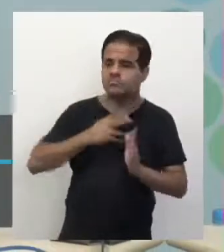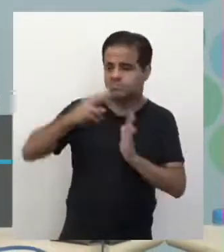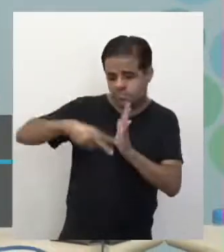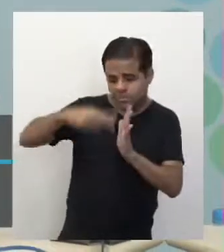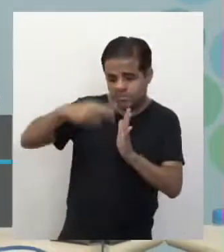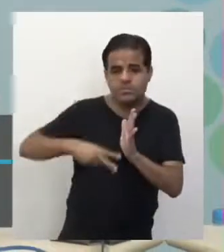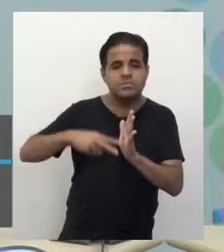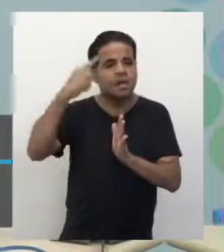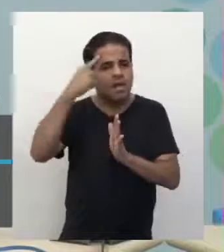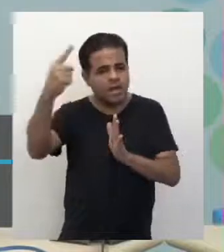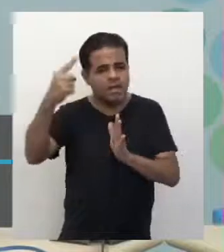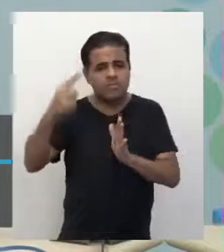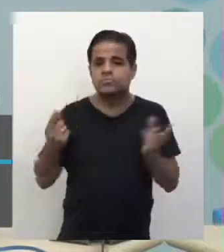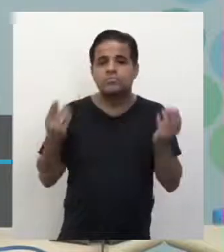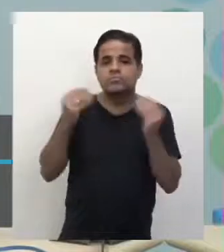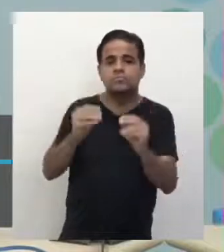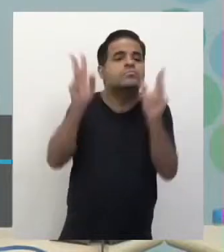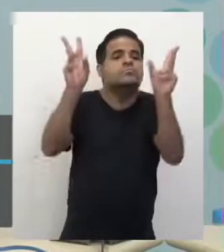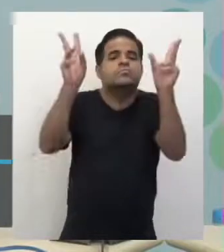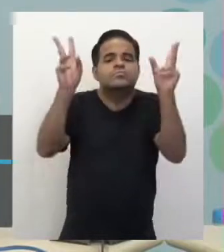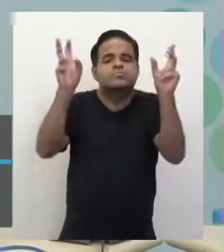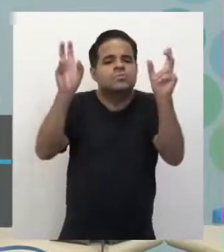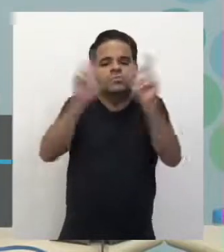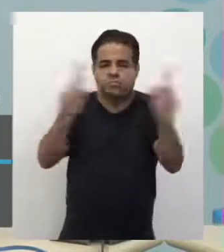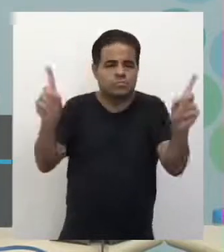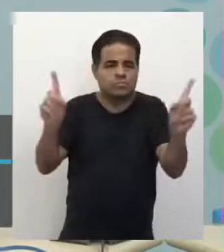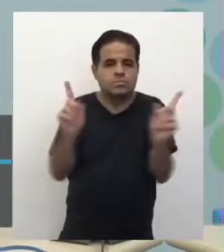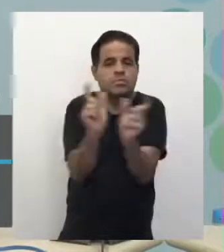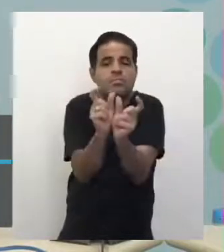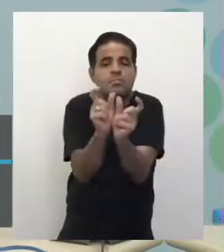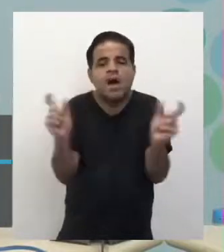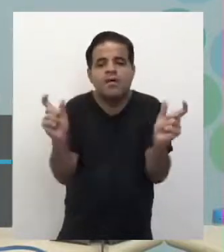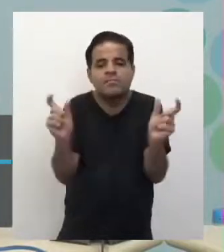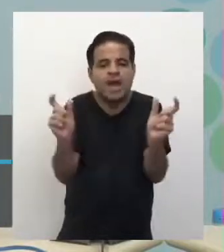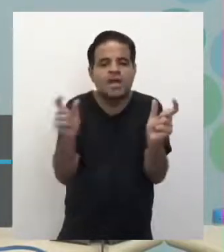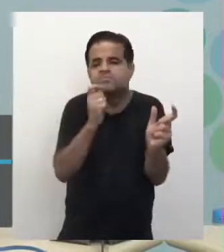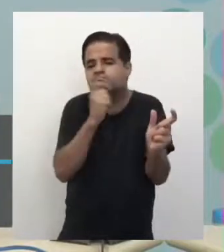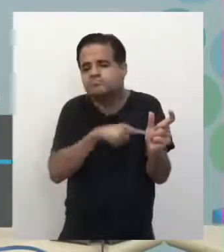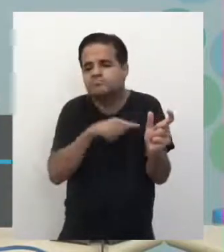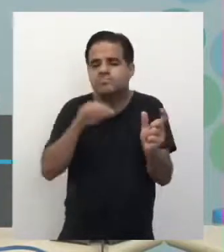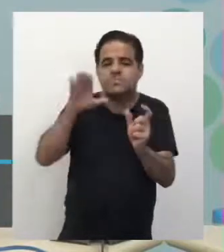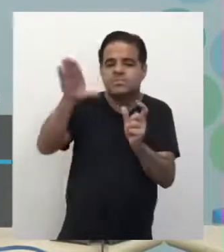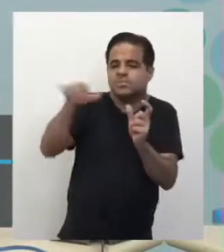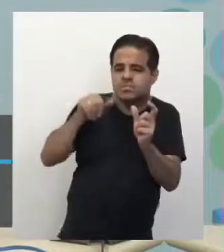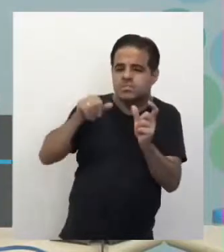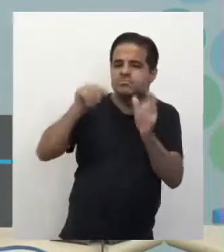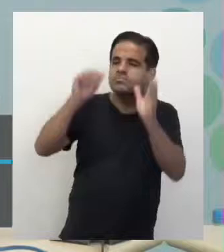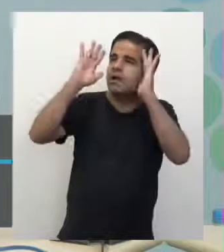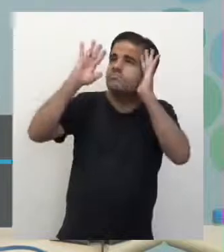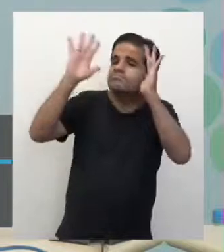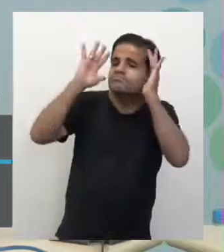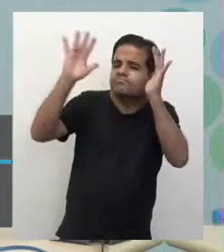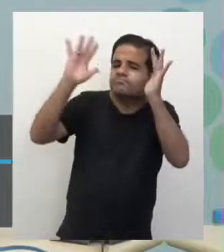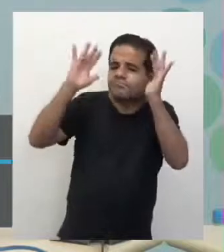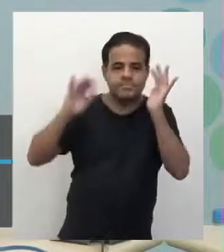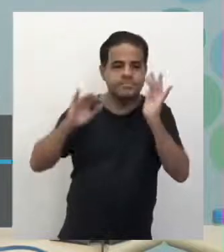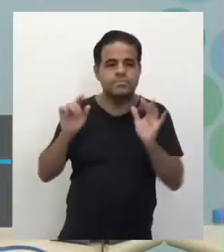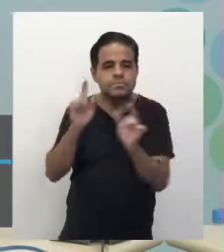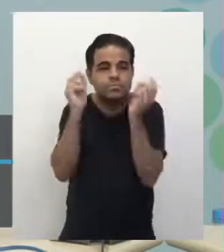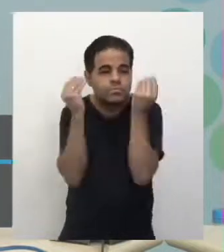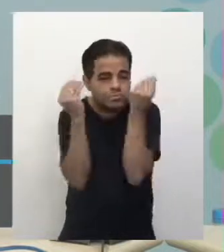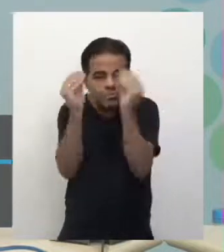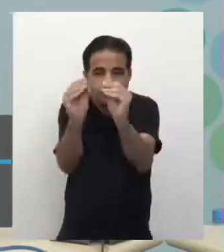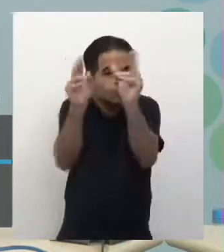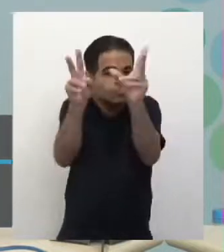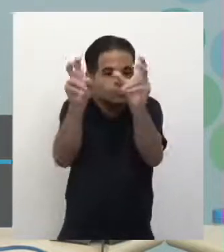Pessoal, lembrando que não é para a gente pôr um título, né? Não é um título, é uma frase cômica para chamar a atenção, a reflexão para isso. Não é para a gente simplesmente colocar